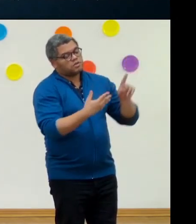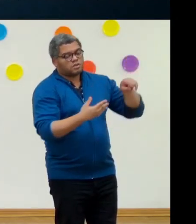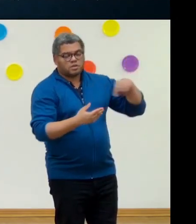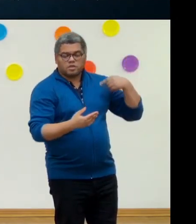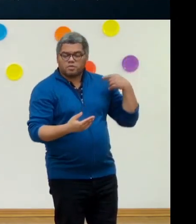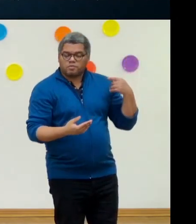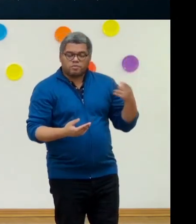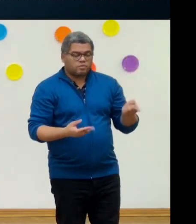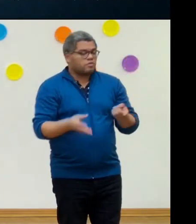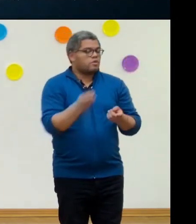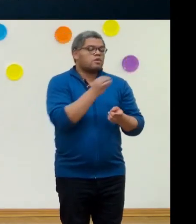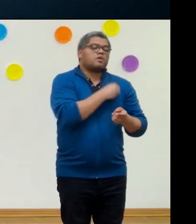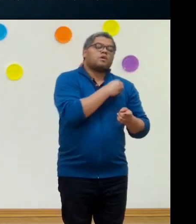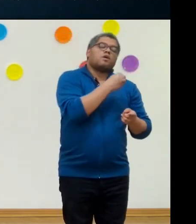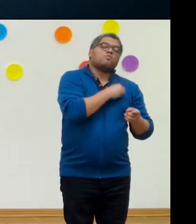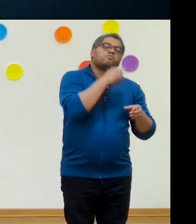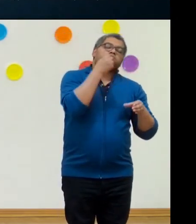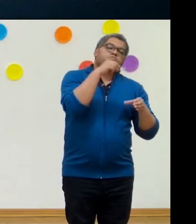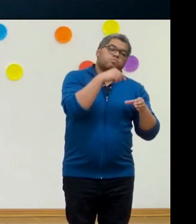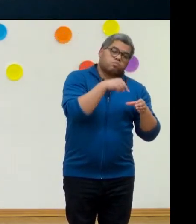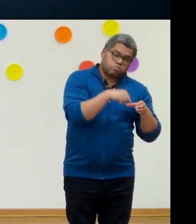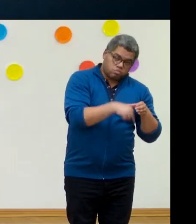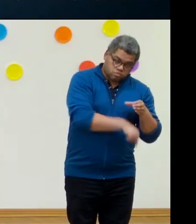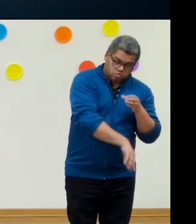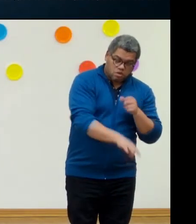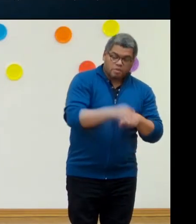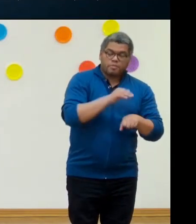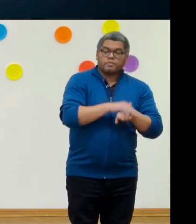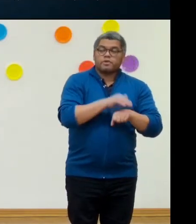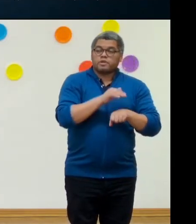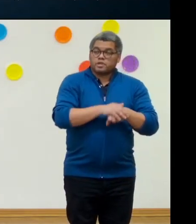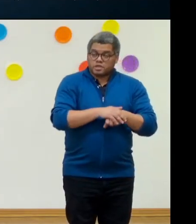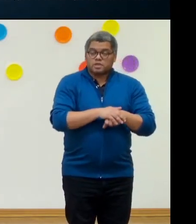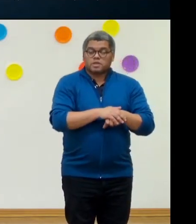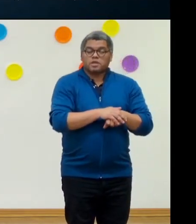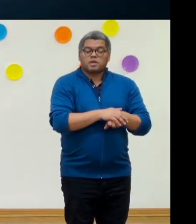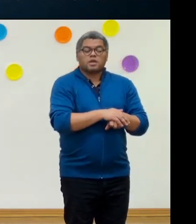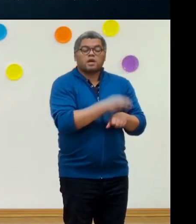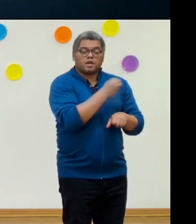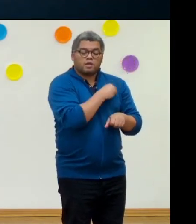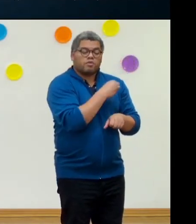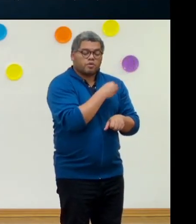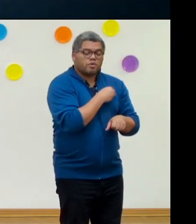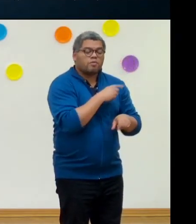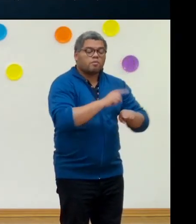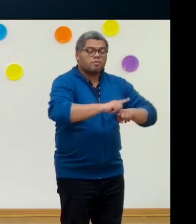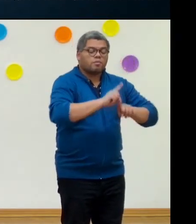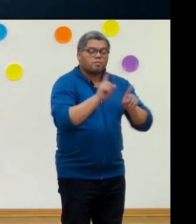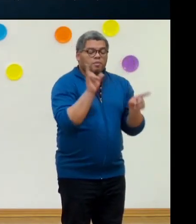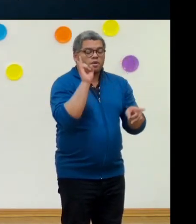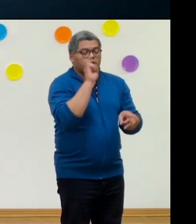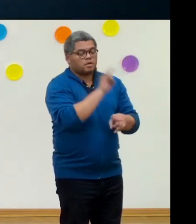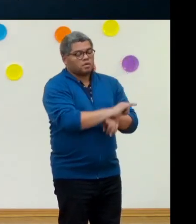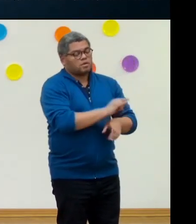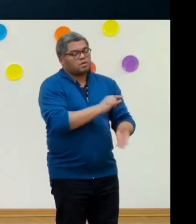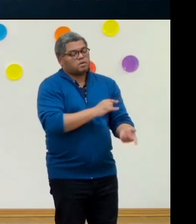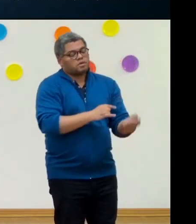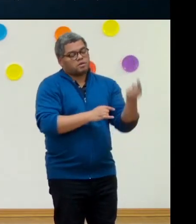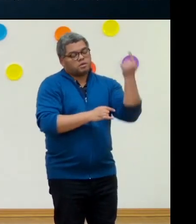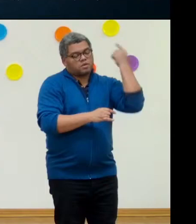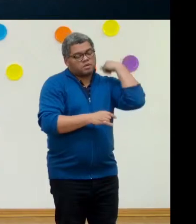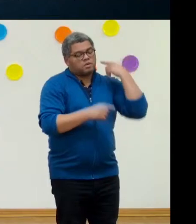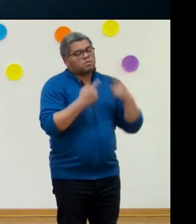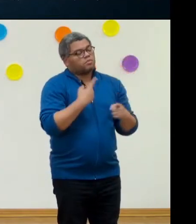ele cavou fundo o poço dele, que ele cometeu o ato. Mas ele já tinha caído antes, que ele desejou que